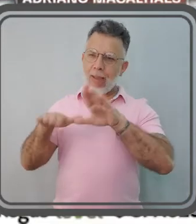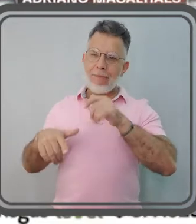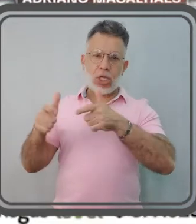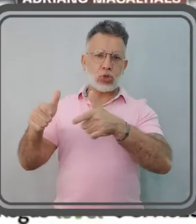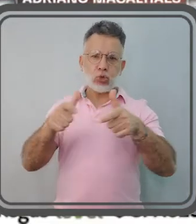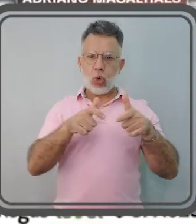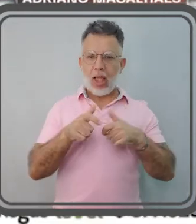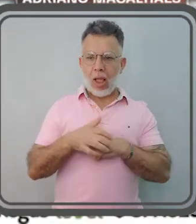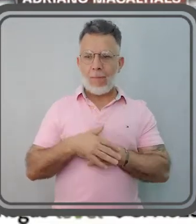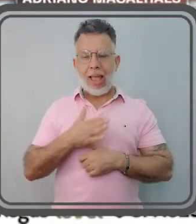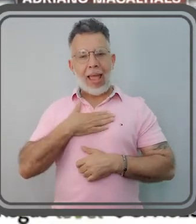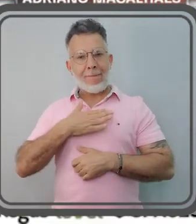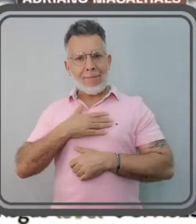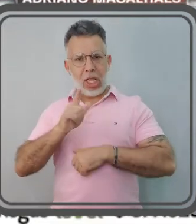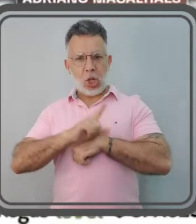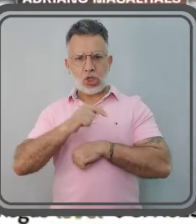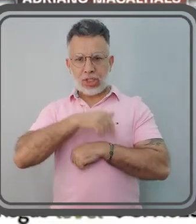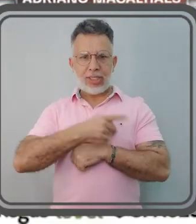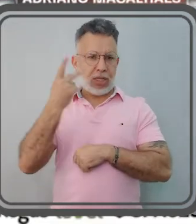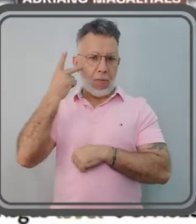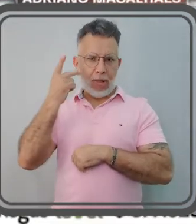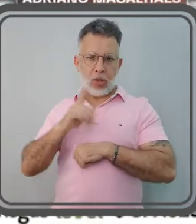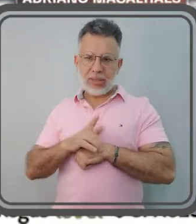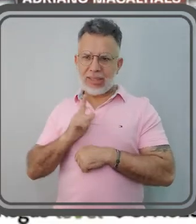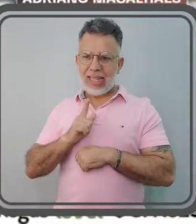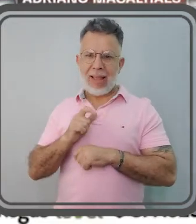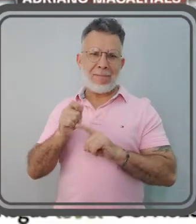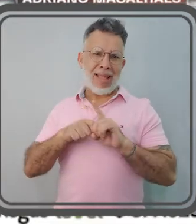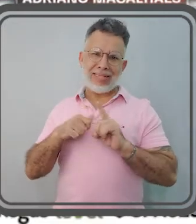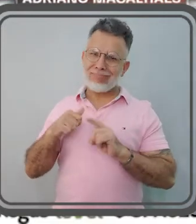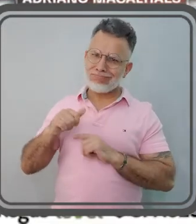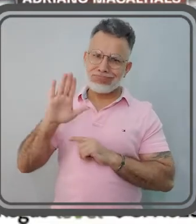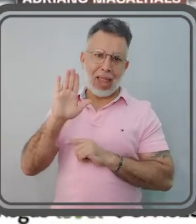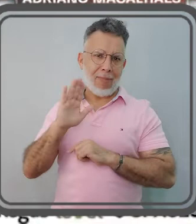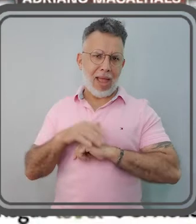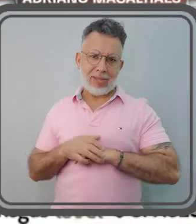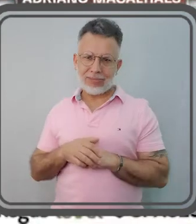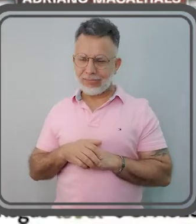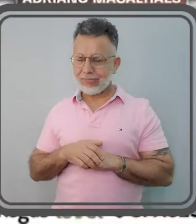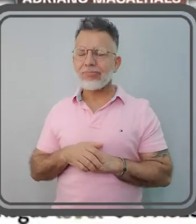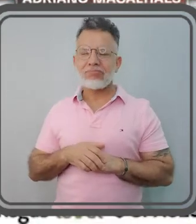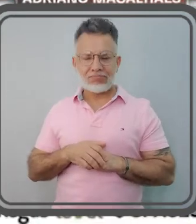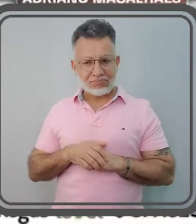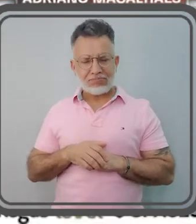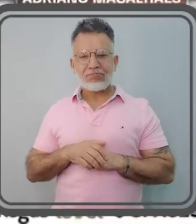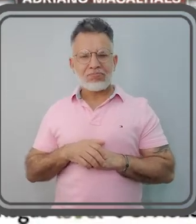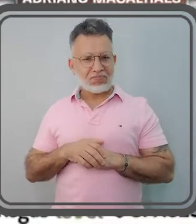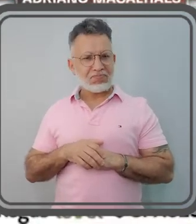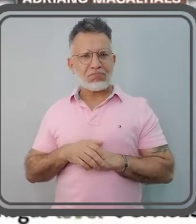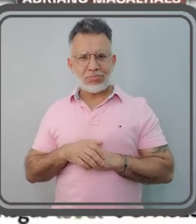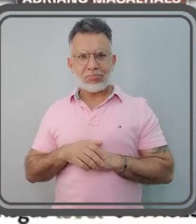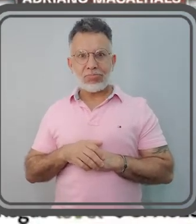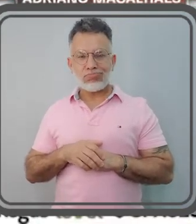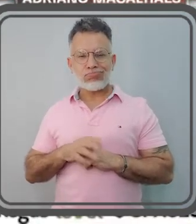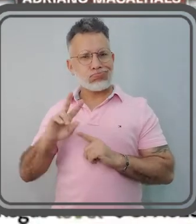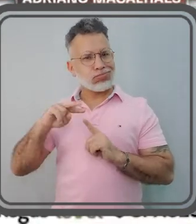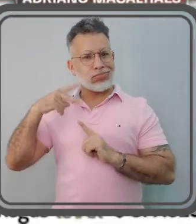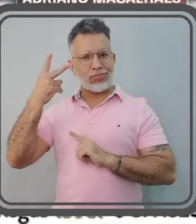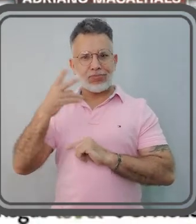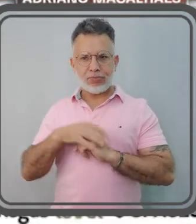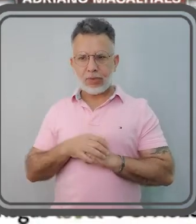mais. Puxa vida, muito bom, muito bom. Lucas, agora, dentro dessa. Olhando para a sua